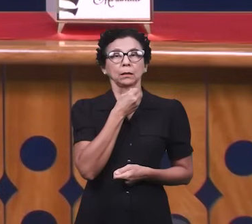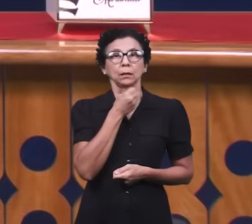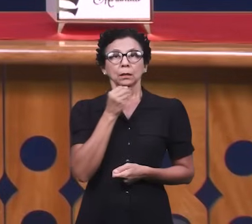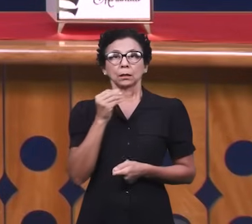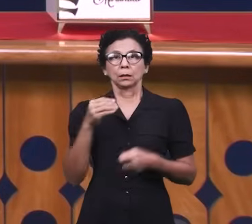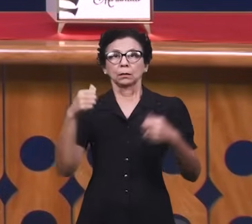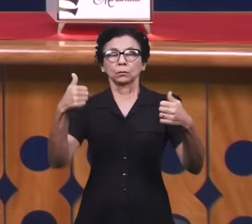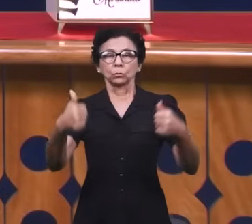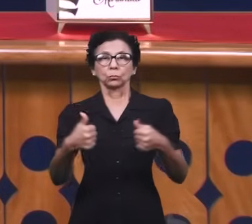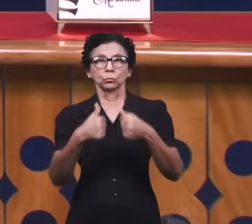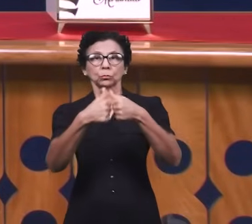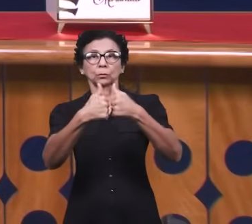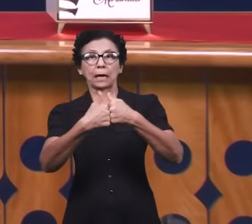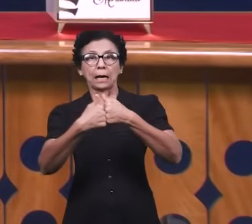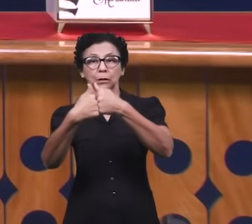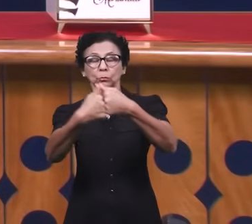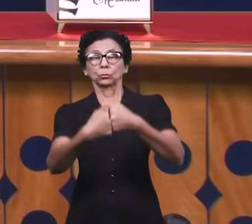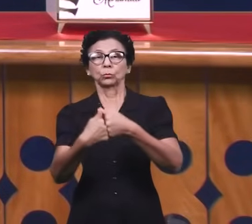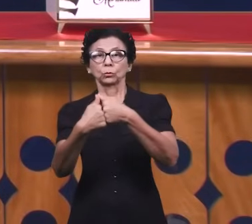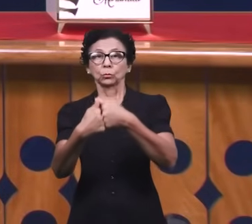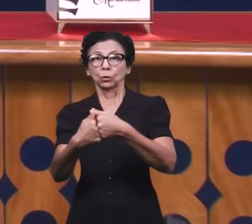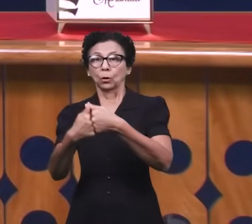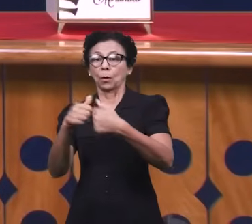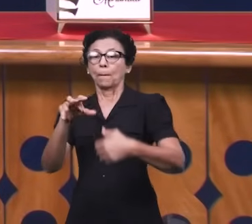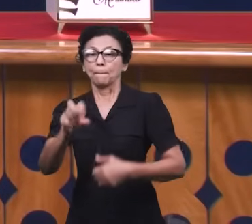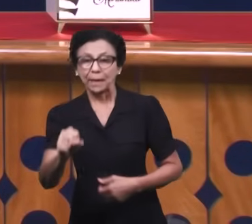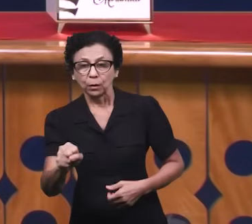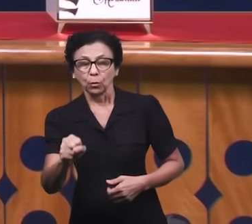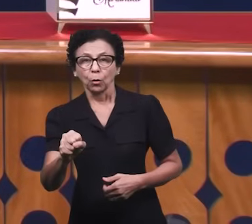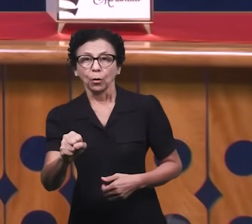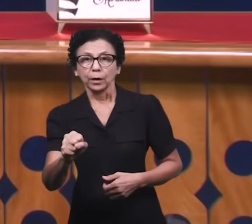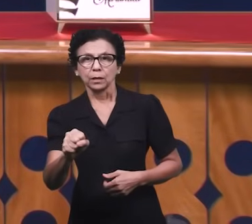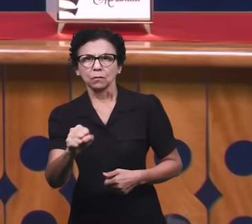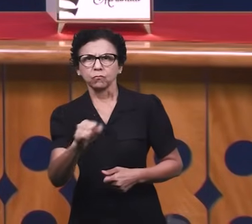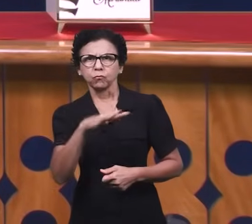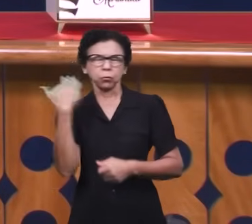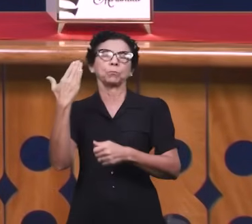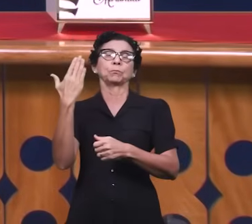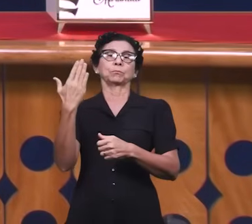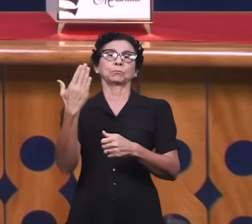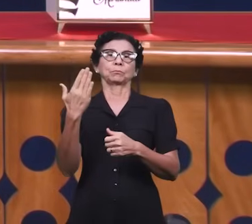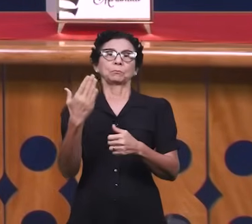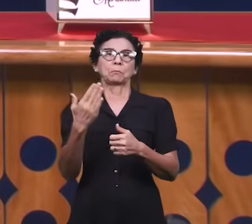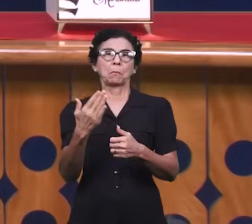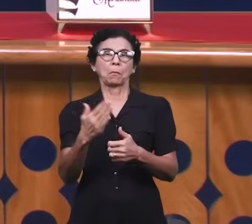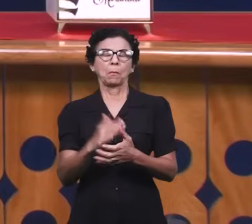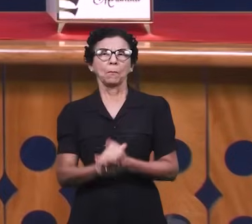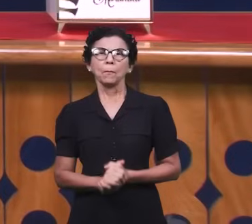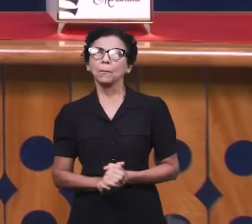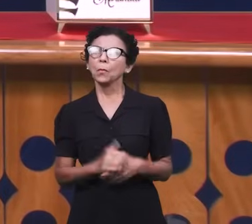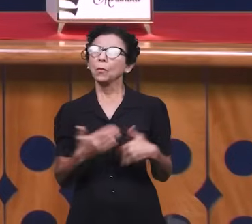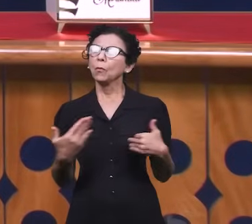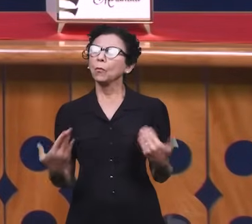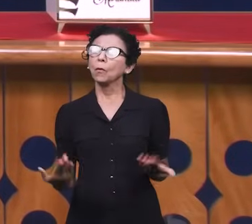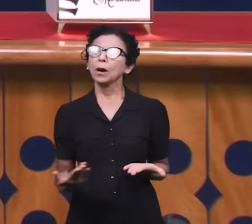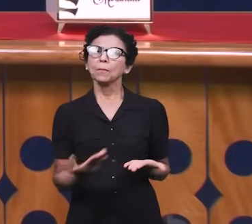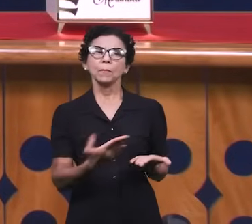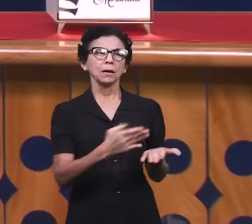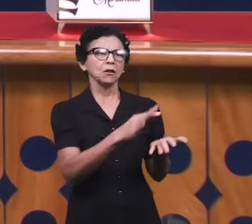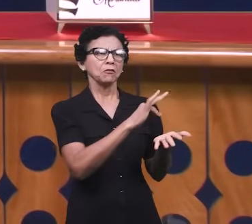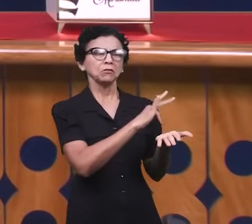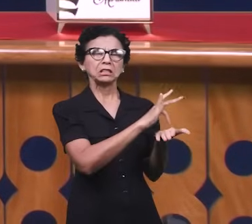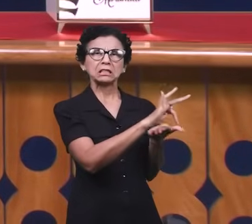Observa-se aqui que entre os filisteus Deus não fulminou e na casa de Abinadab também